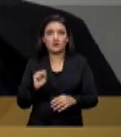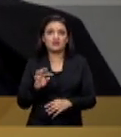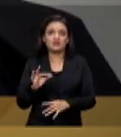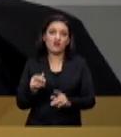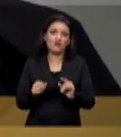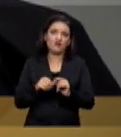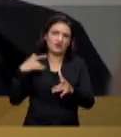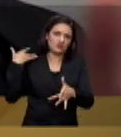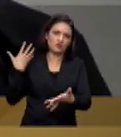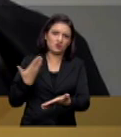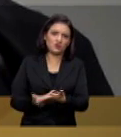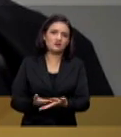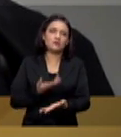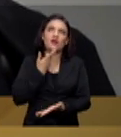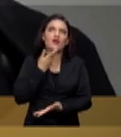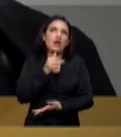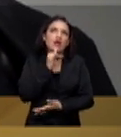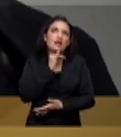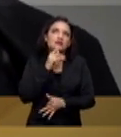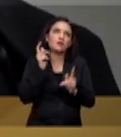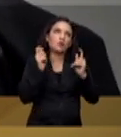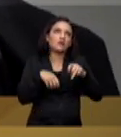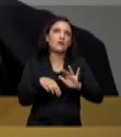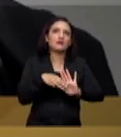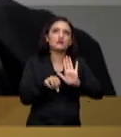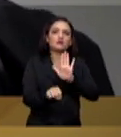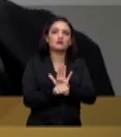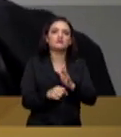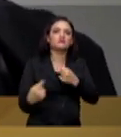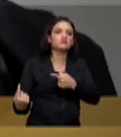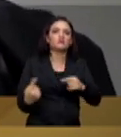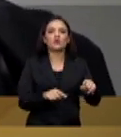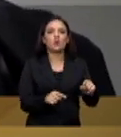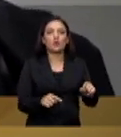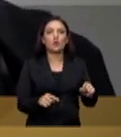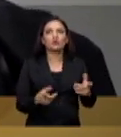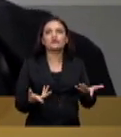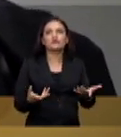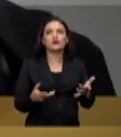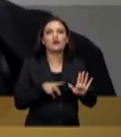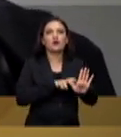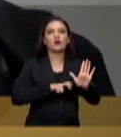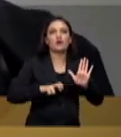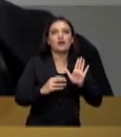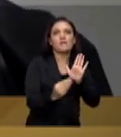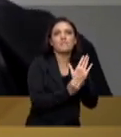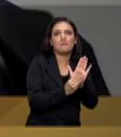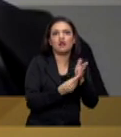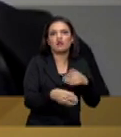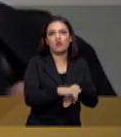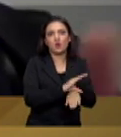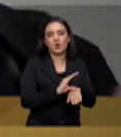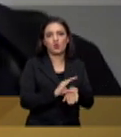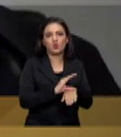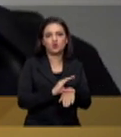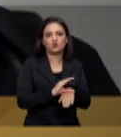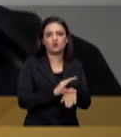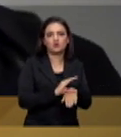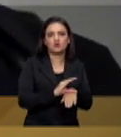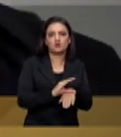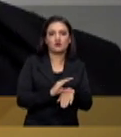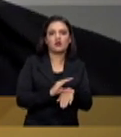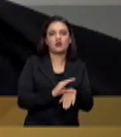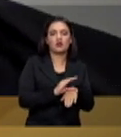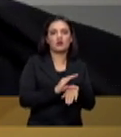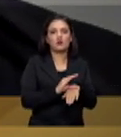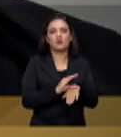que cabe mandado de segurança contra a tramitação de emenda constitucional que